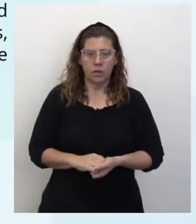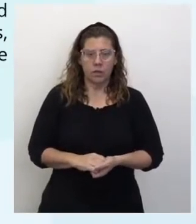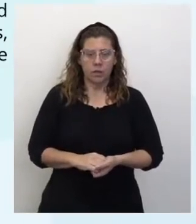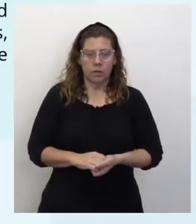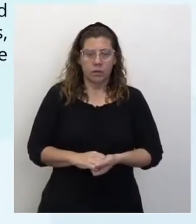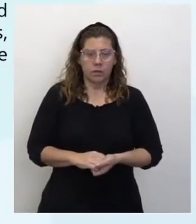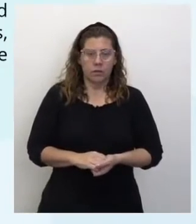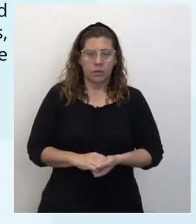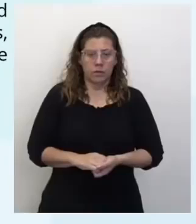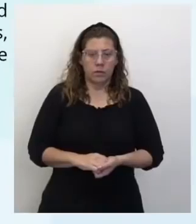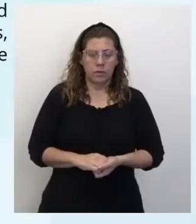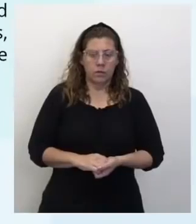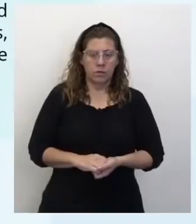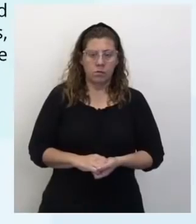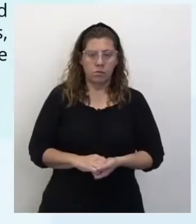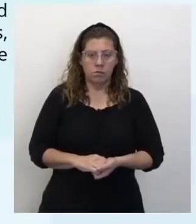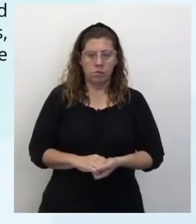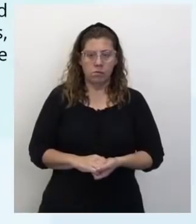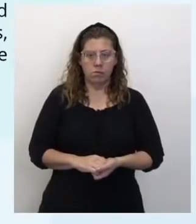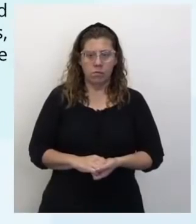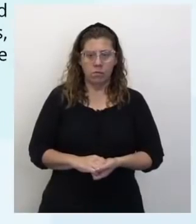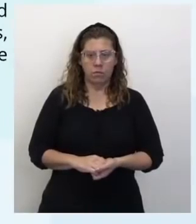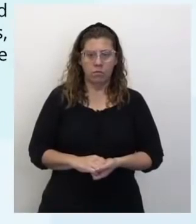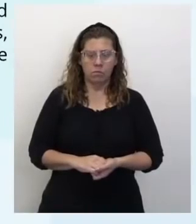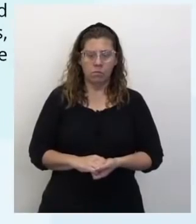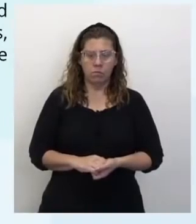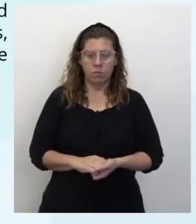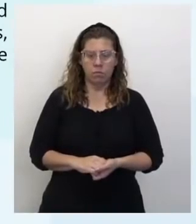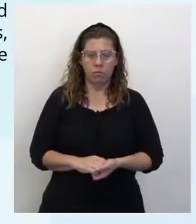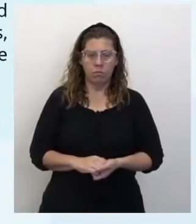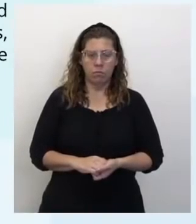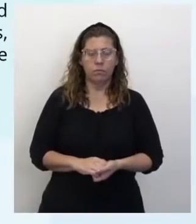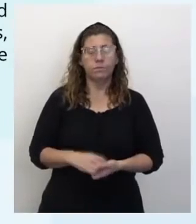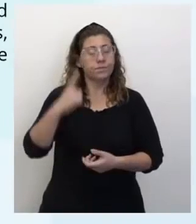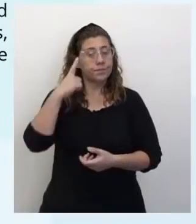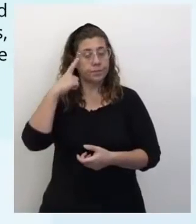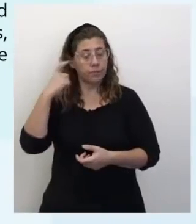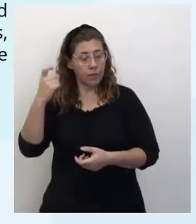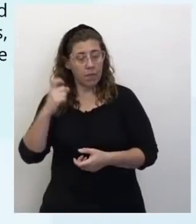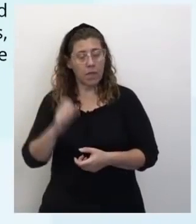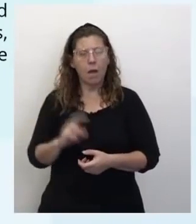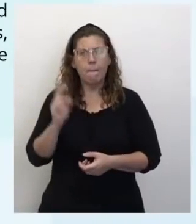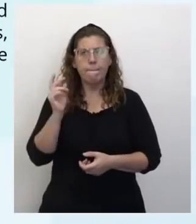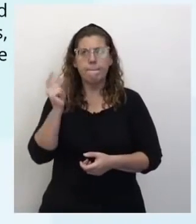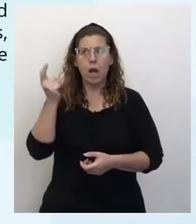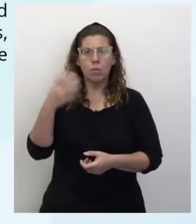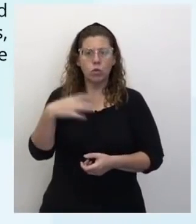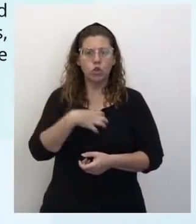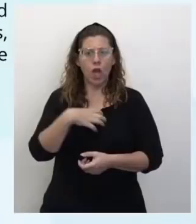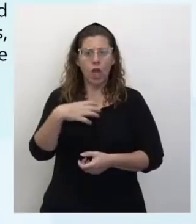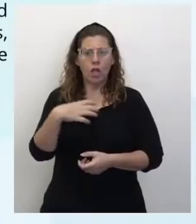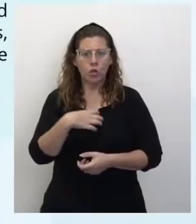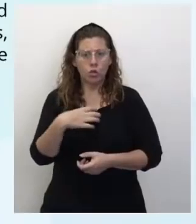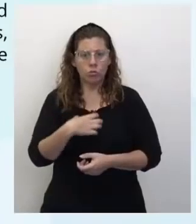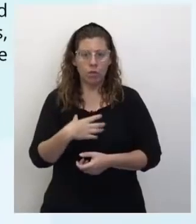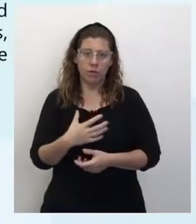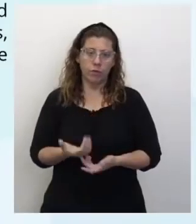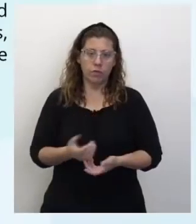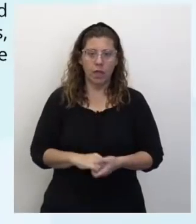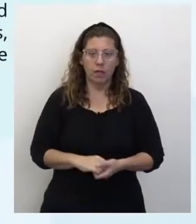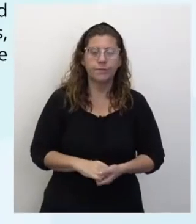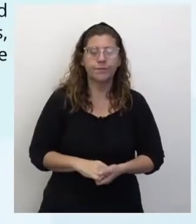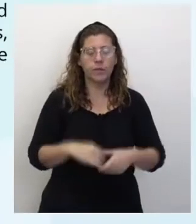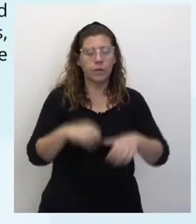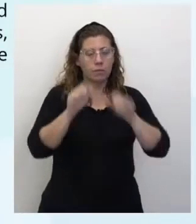from another. Então, a ideia, ok. Então, um meme é uma ideia, um estilo que se espalha porque